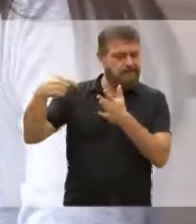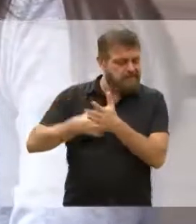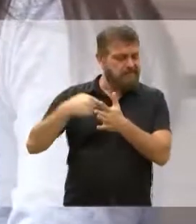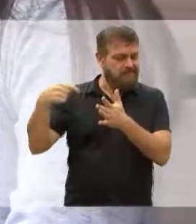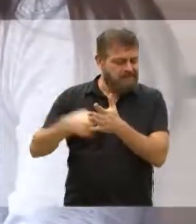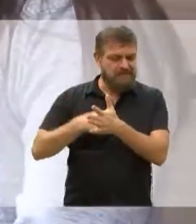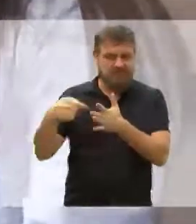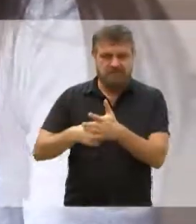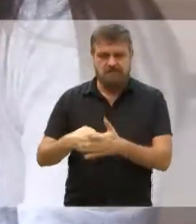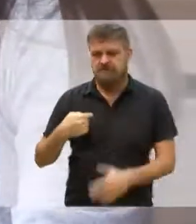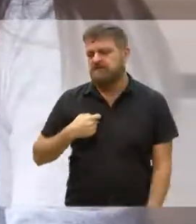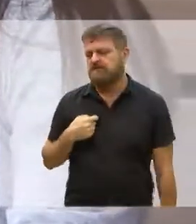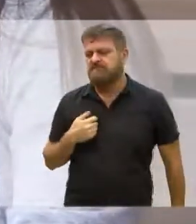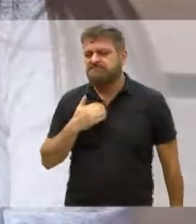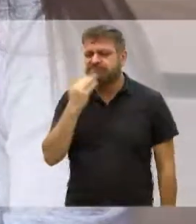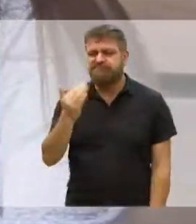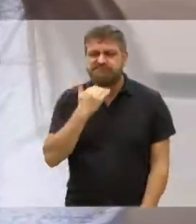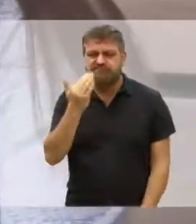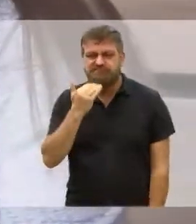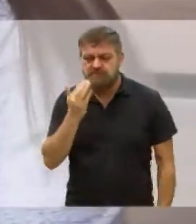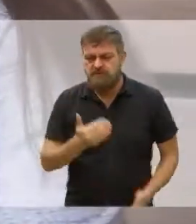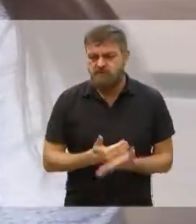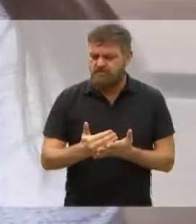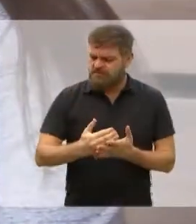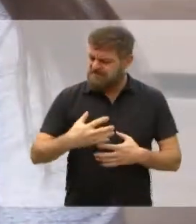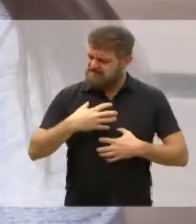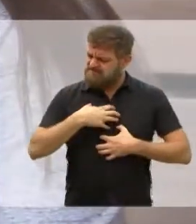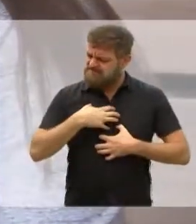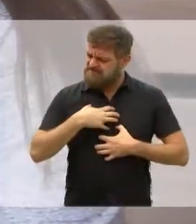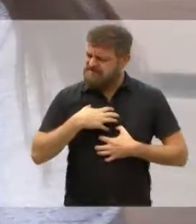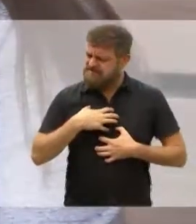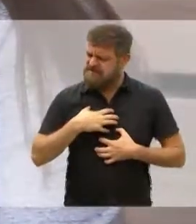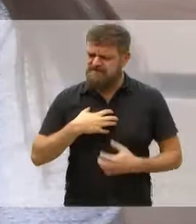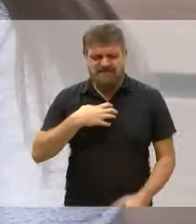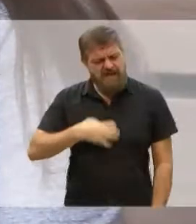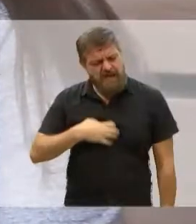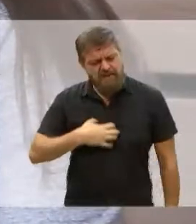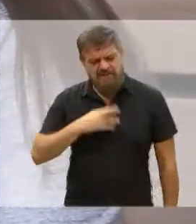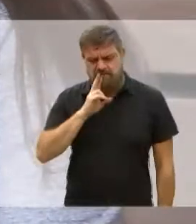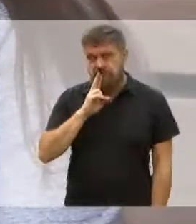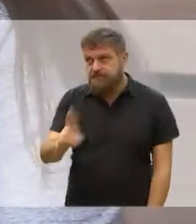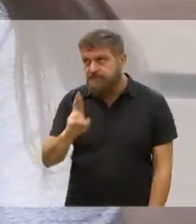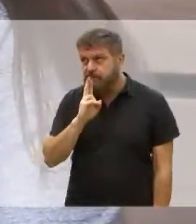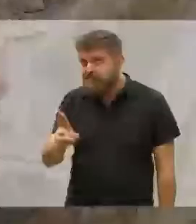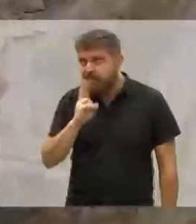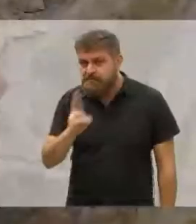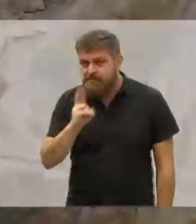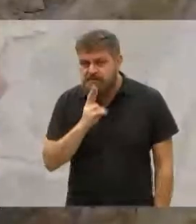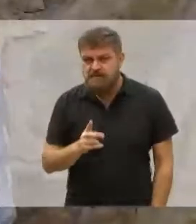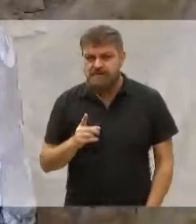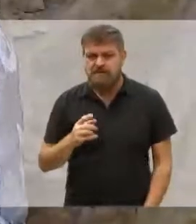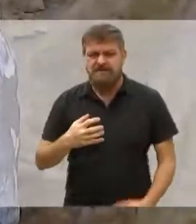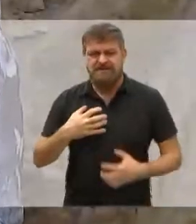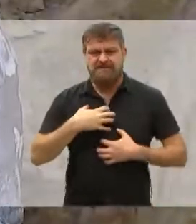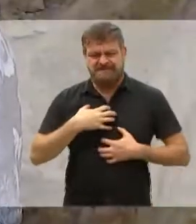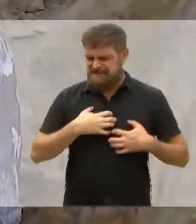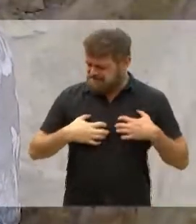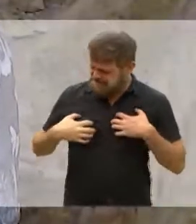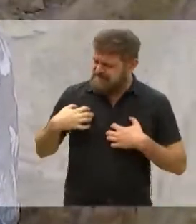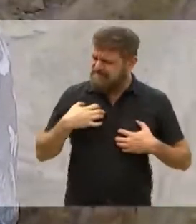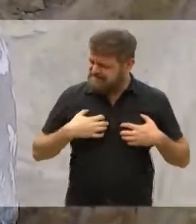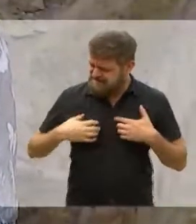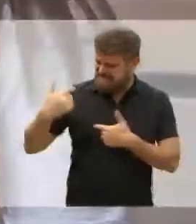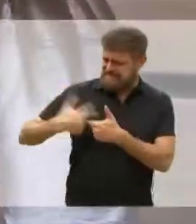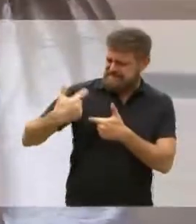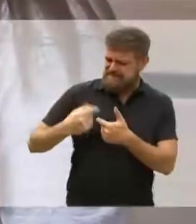comum na nossa rotina. Mas não me abala mais. No começo eu ficava um pouco brava, assim, de ter que responder certas coisas que pra mim... Porque é uma agressão, não é,